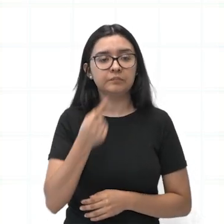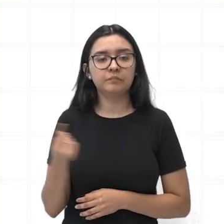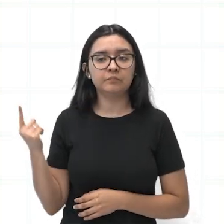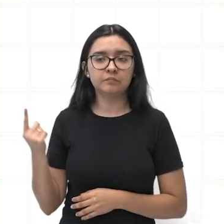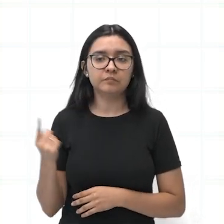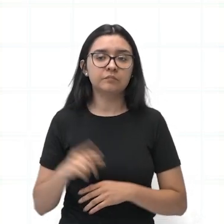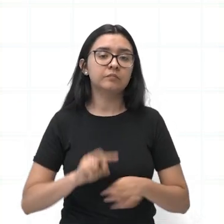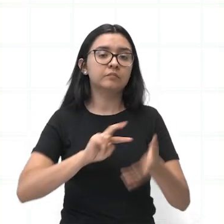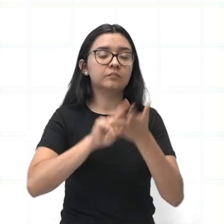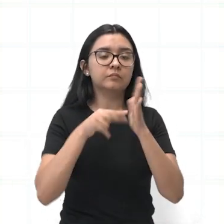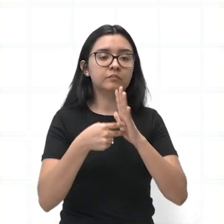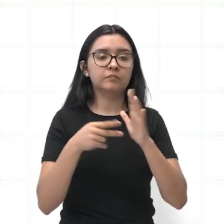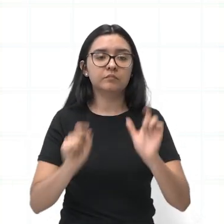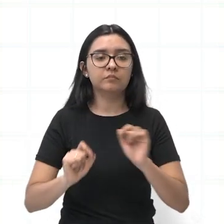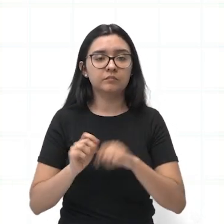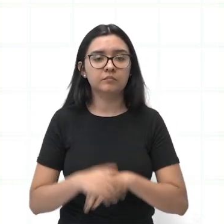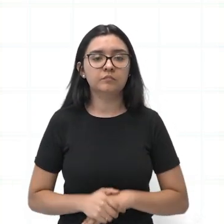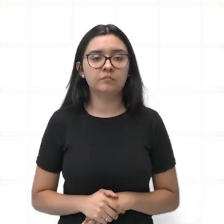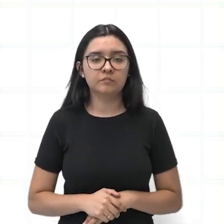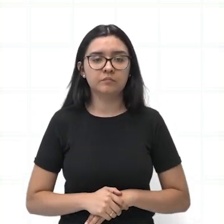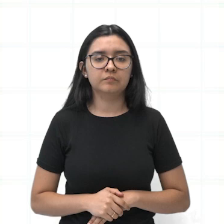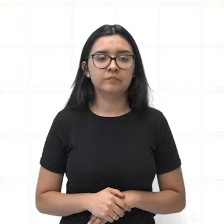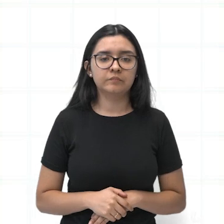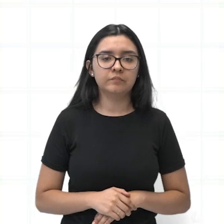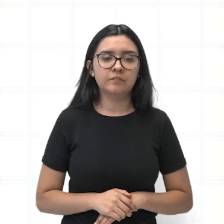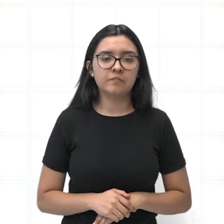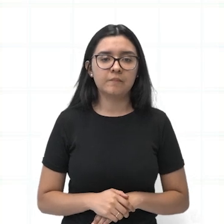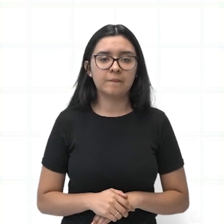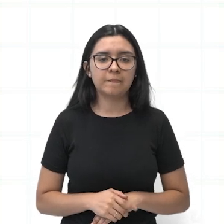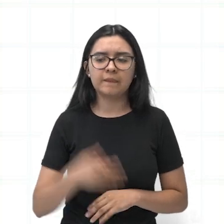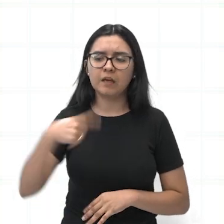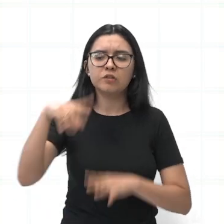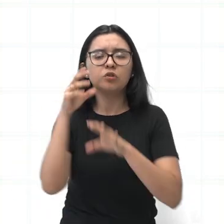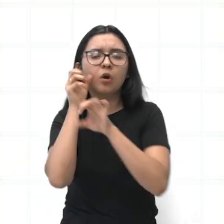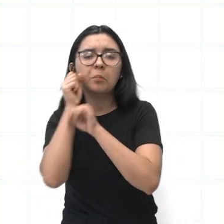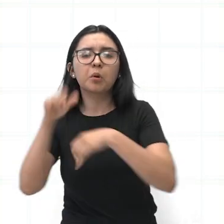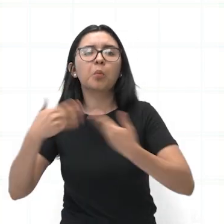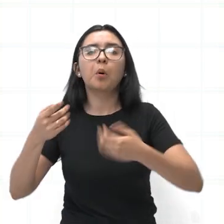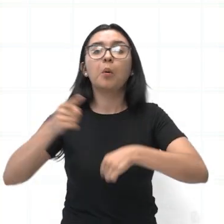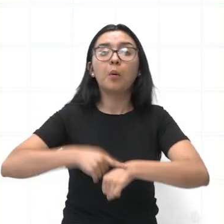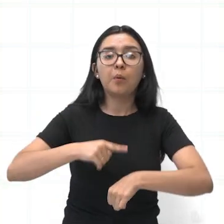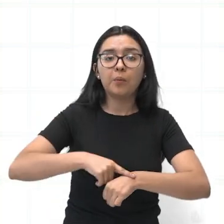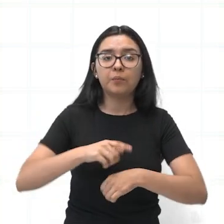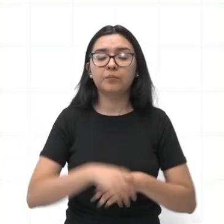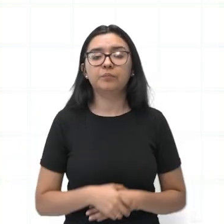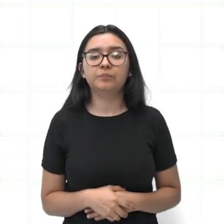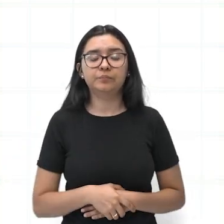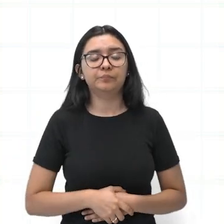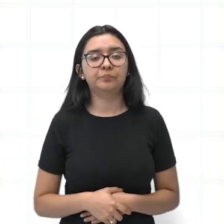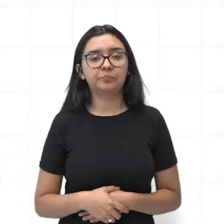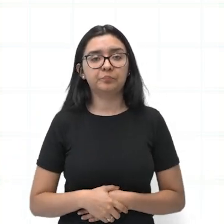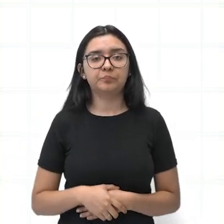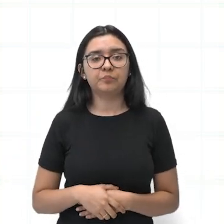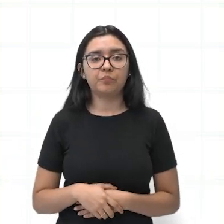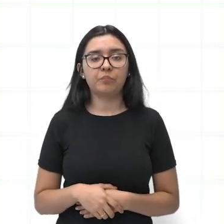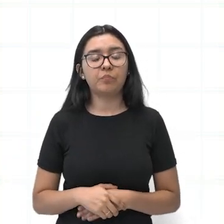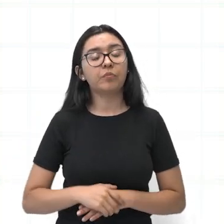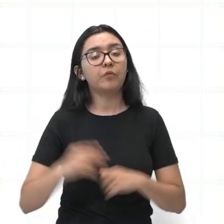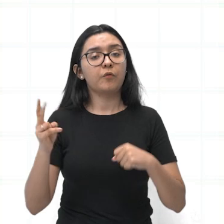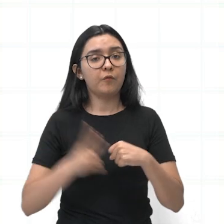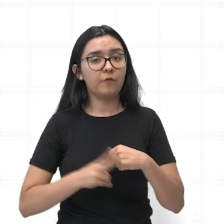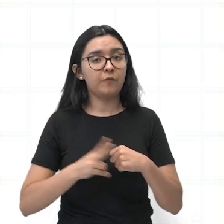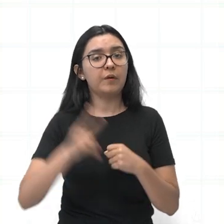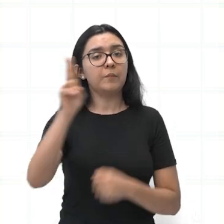bed? Que quer dizer, que horas eles dormem? Tá? Esse go to bed, verbo